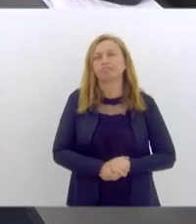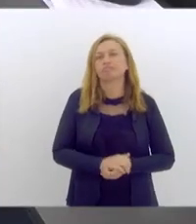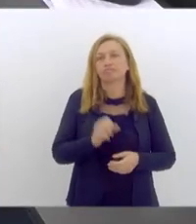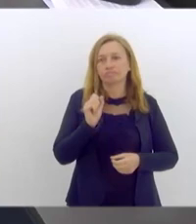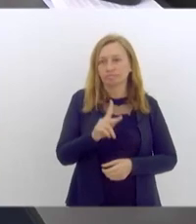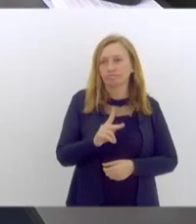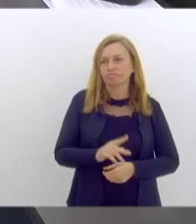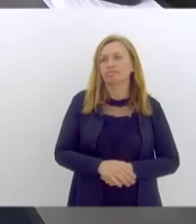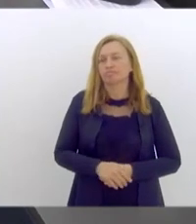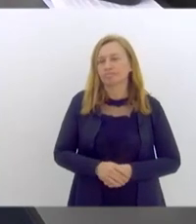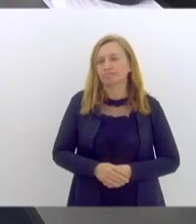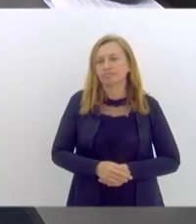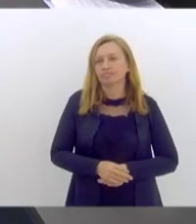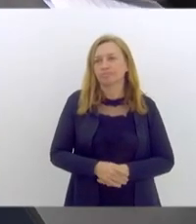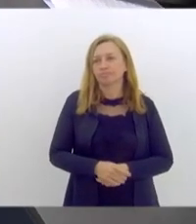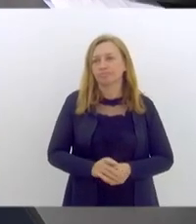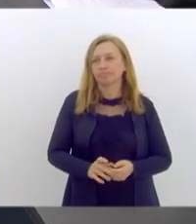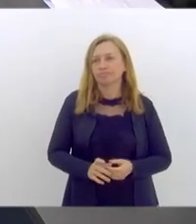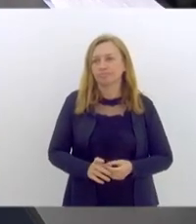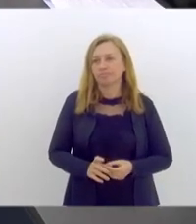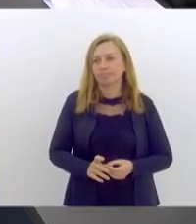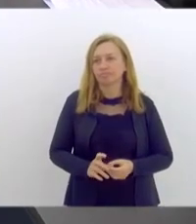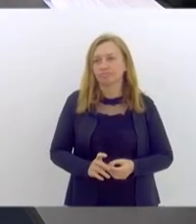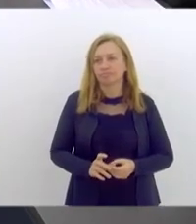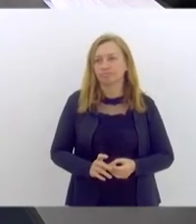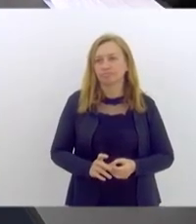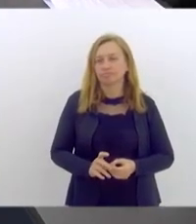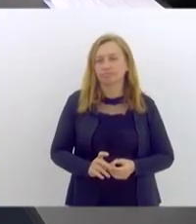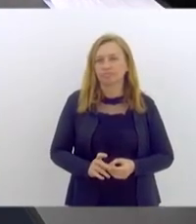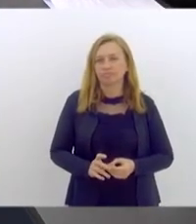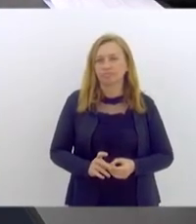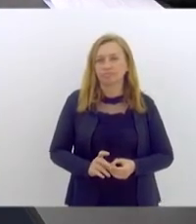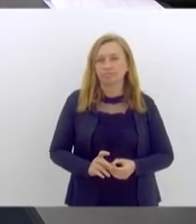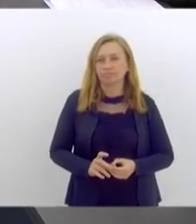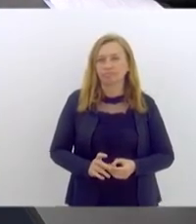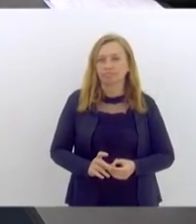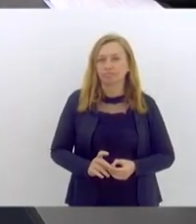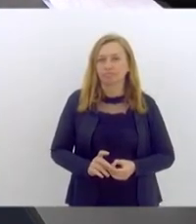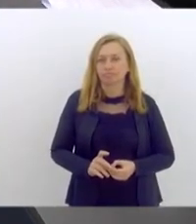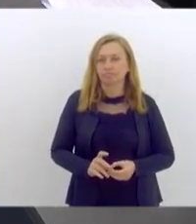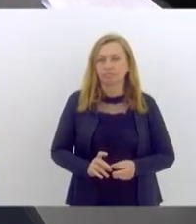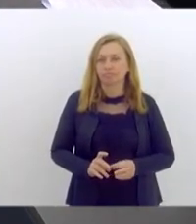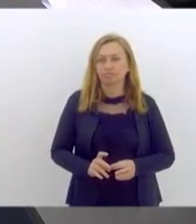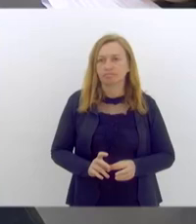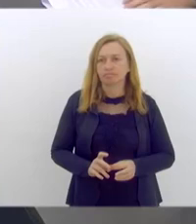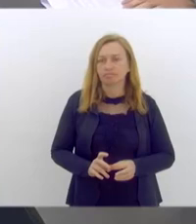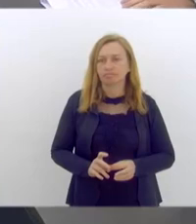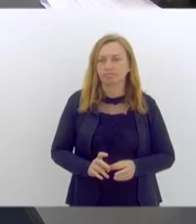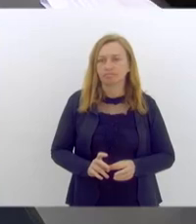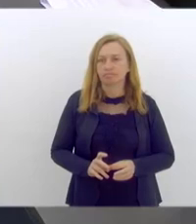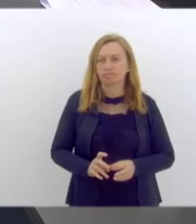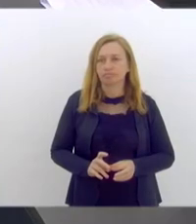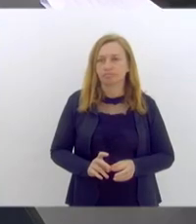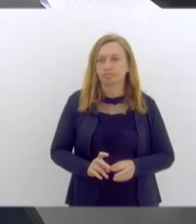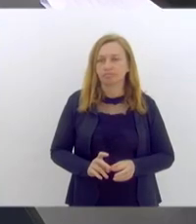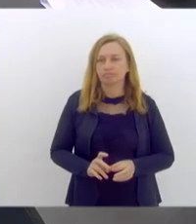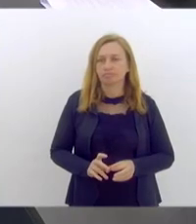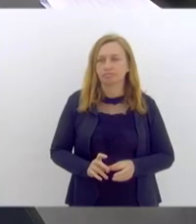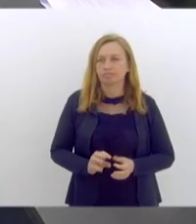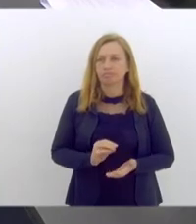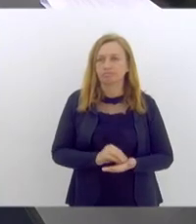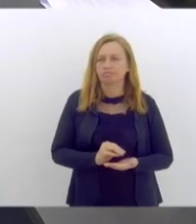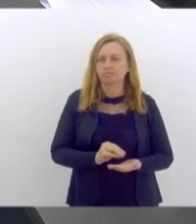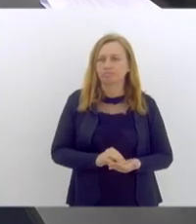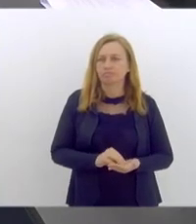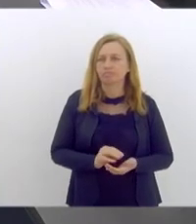Ok então ficamos a questão E aí só falta